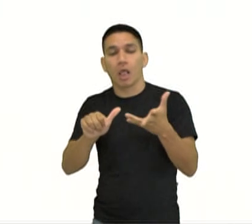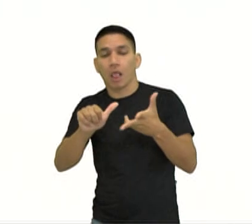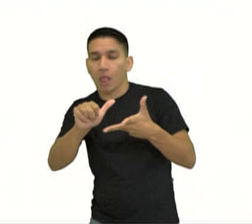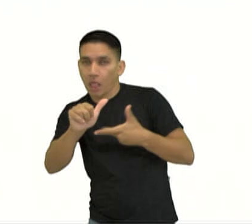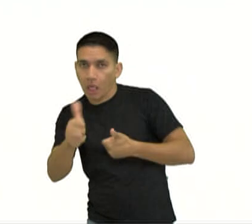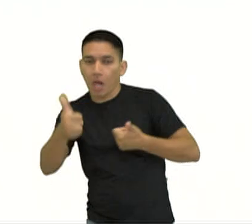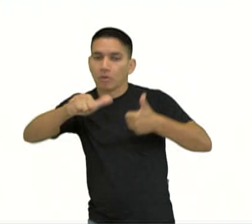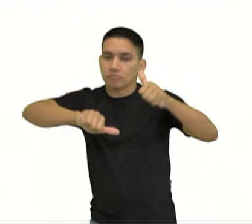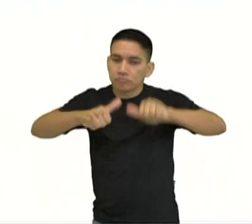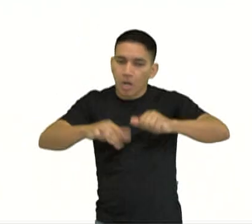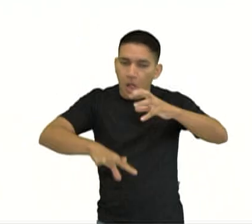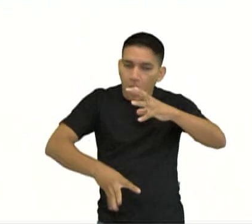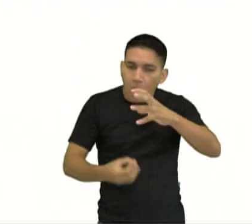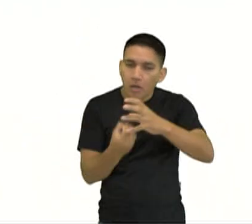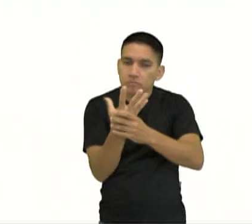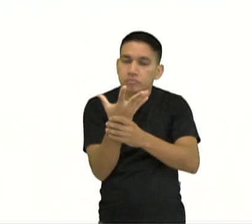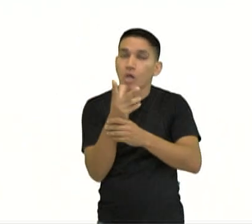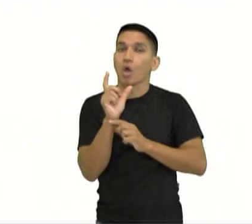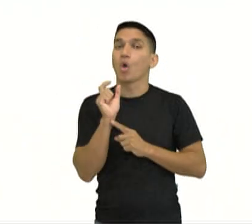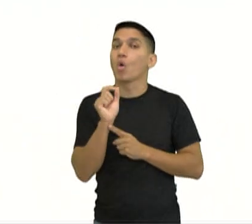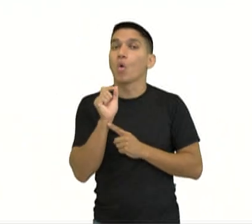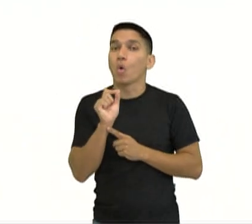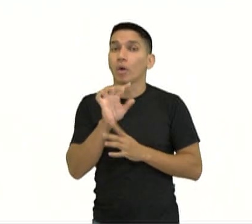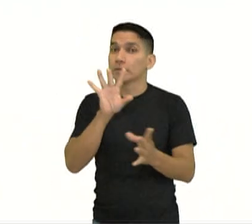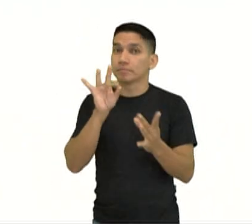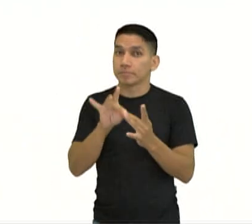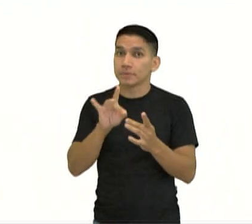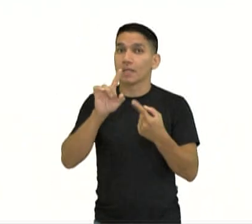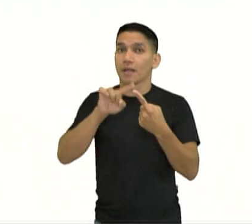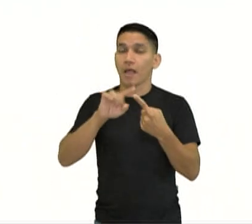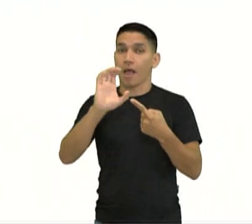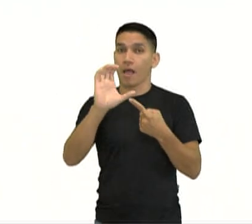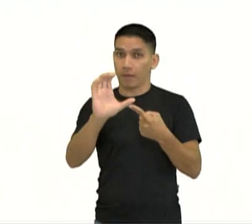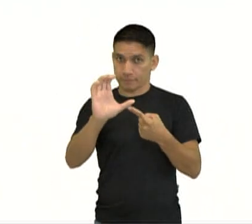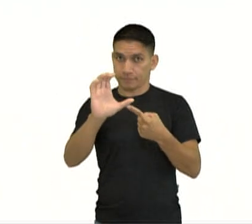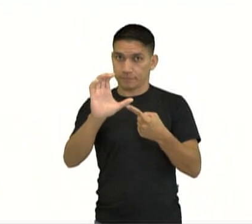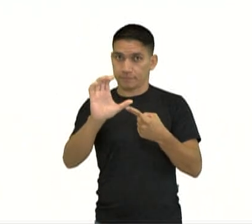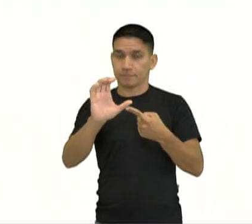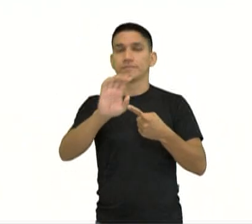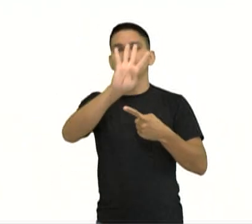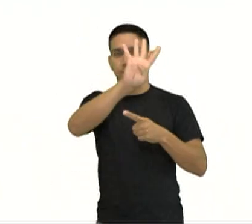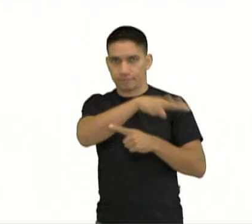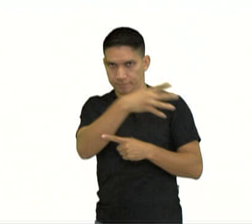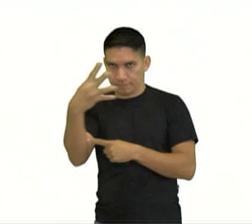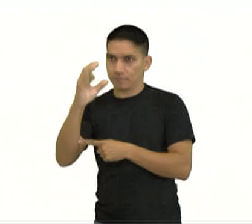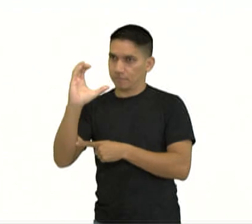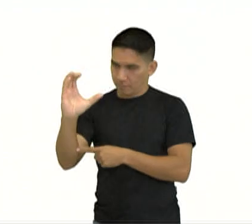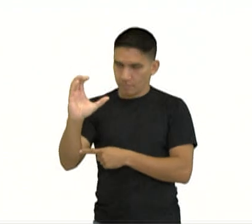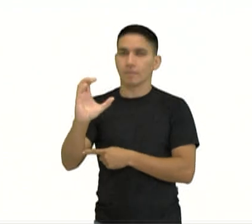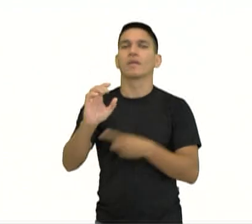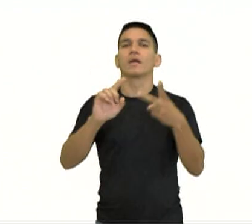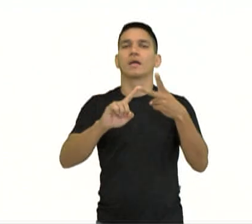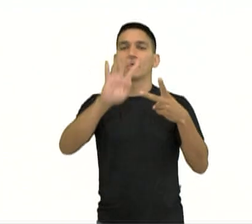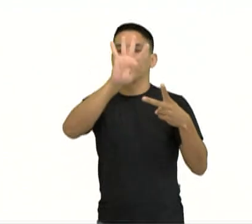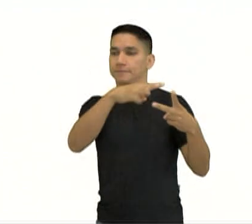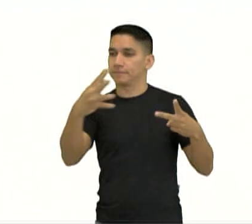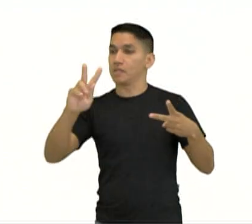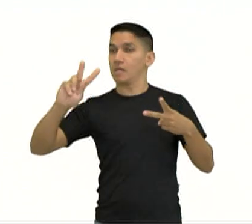orgânicos constituídos apenas de carbonos e hidrogênios. E